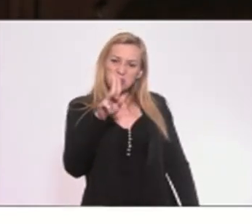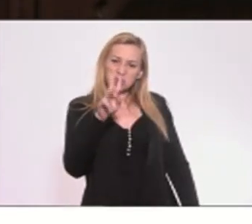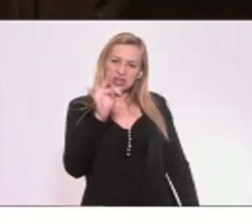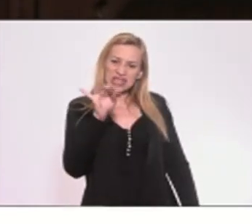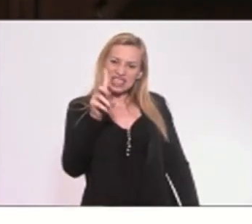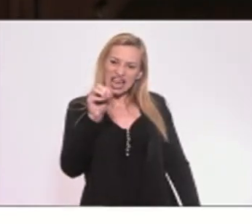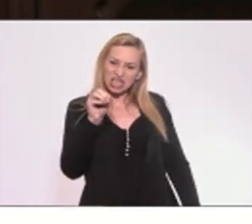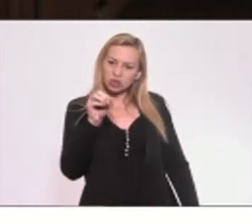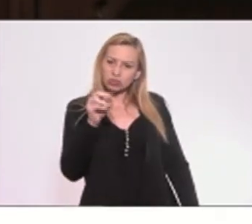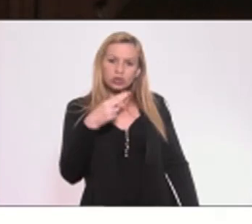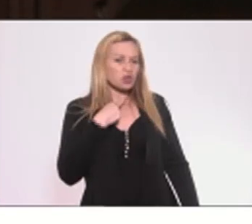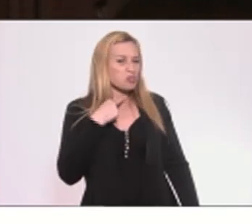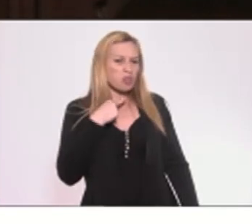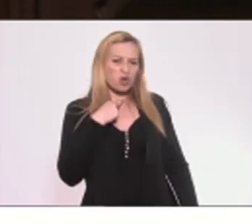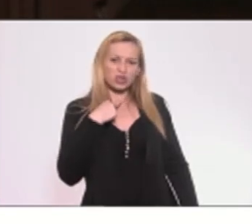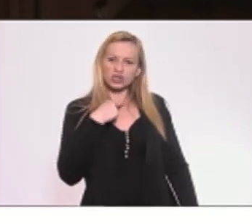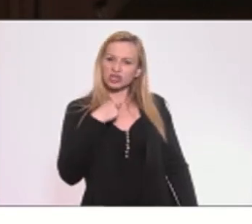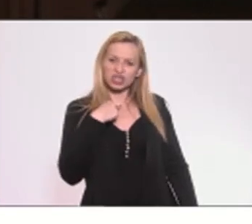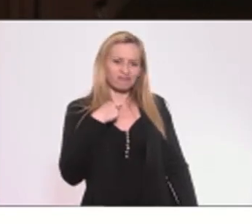nesse plenário, nem